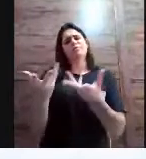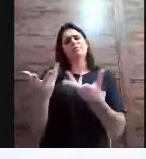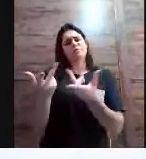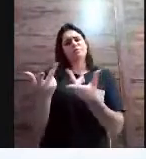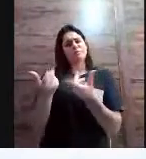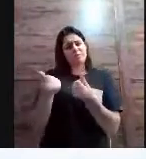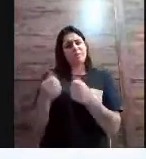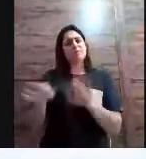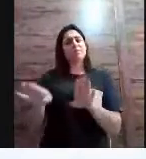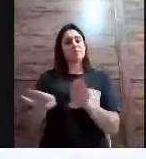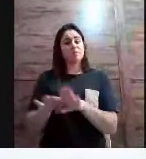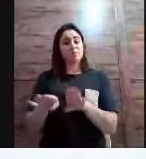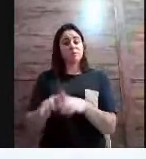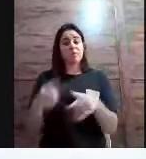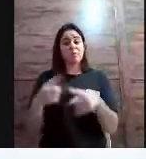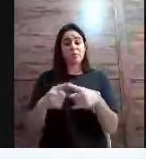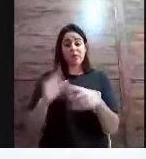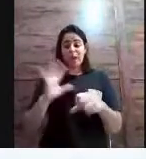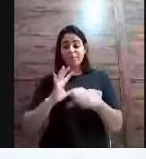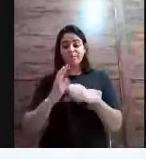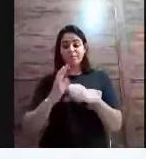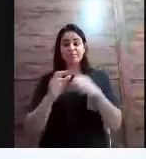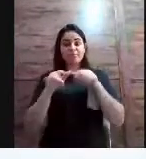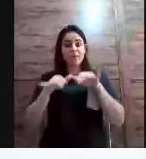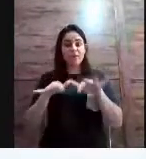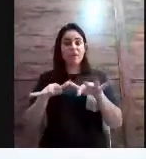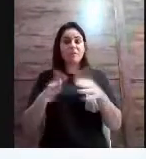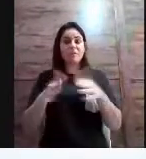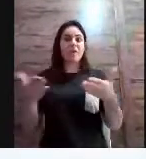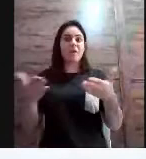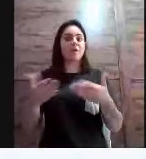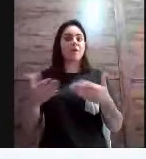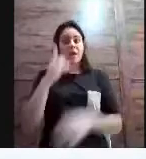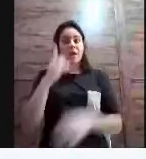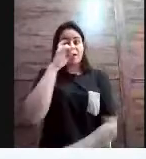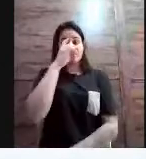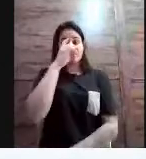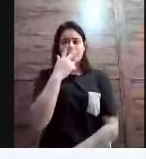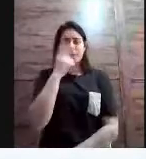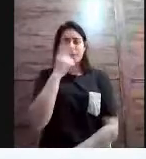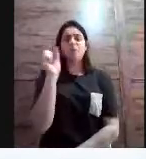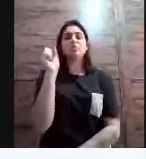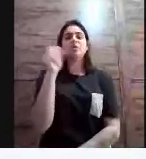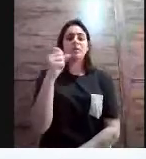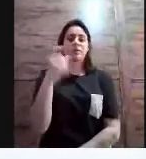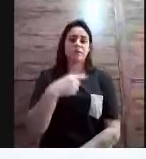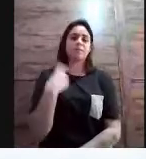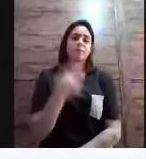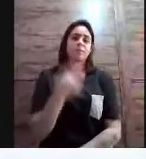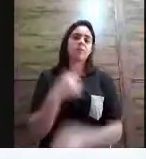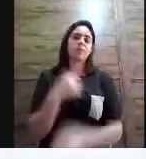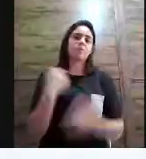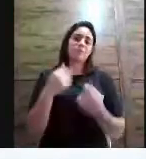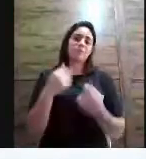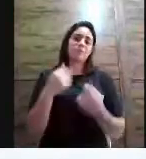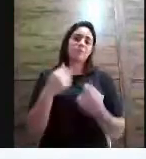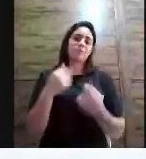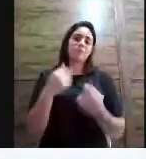Né, para uma pandemia, e eu acho que tem que acreditar e